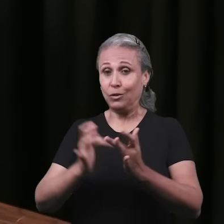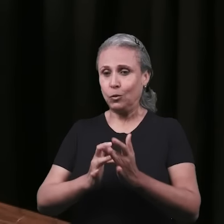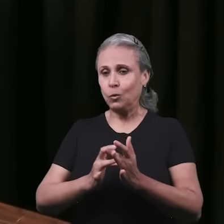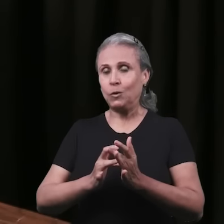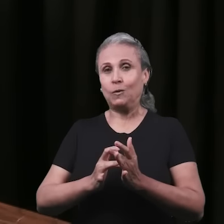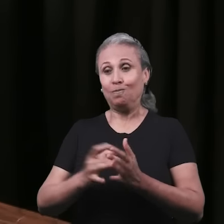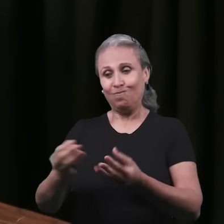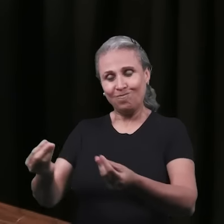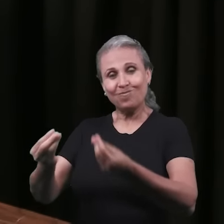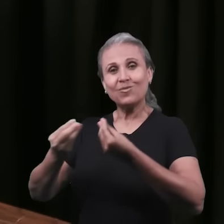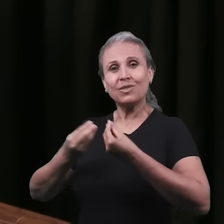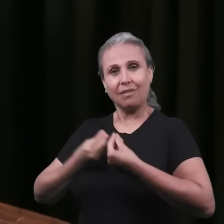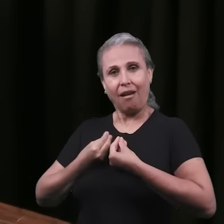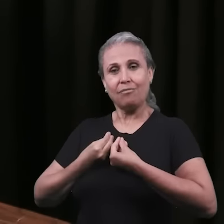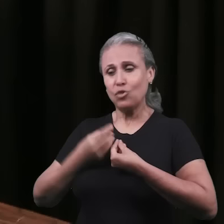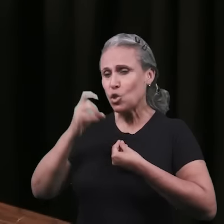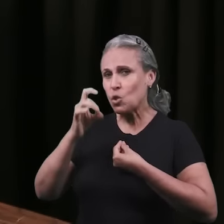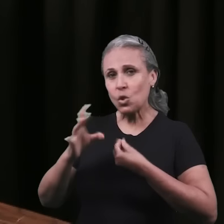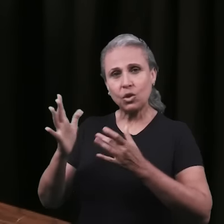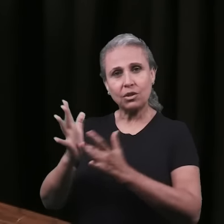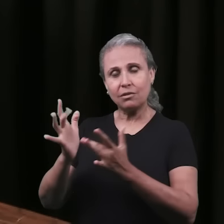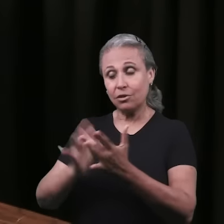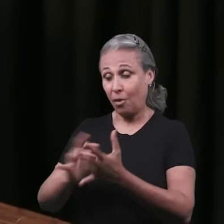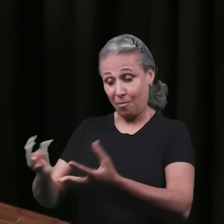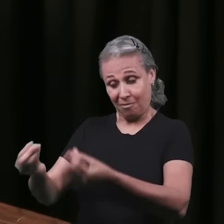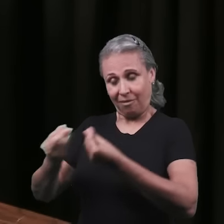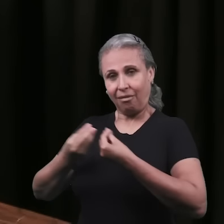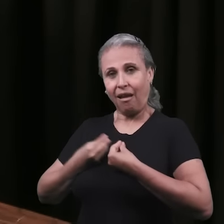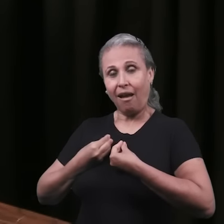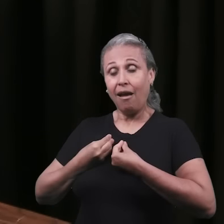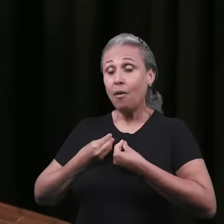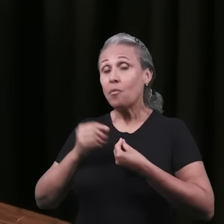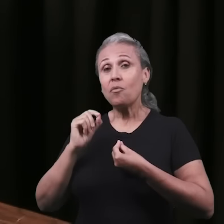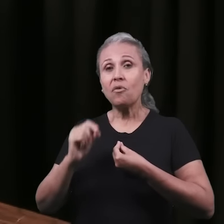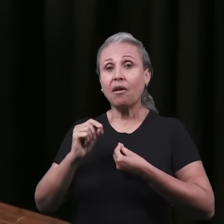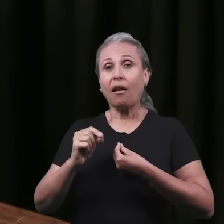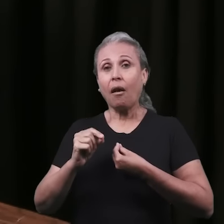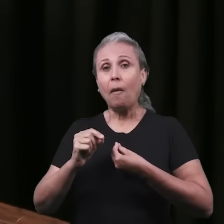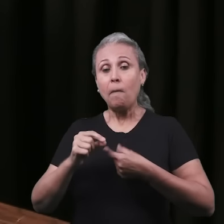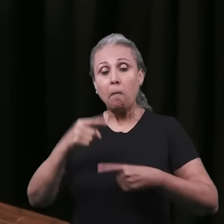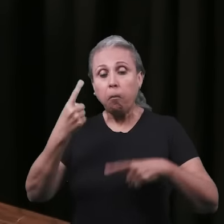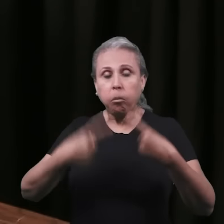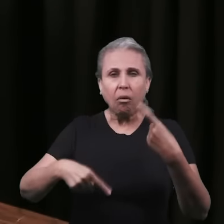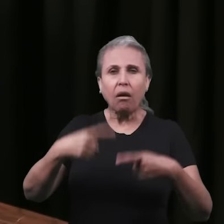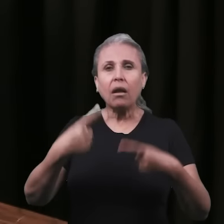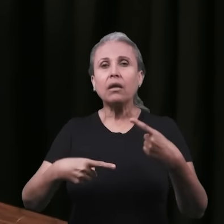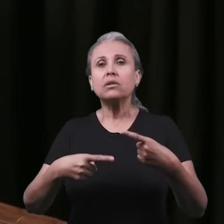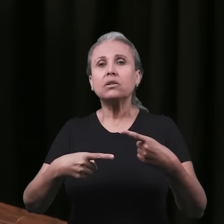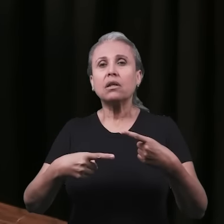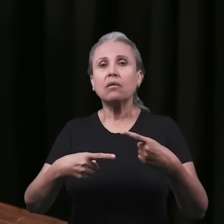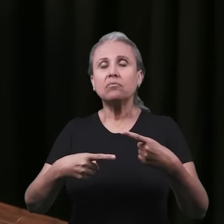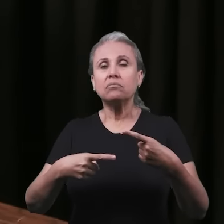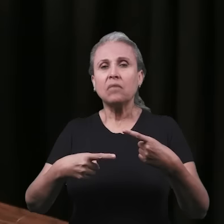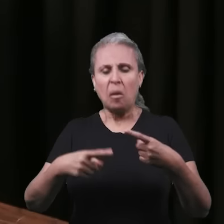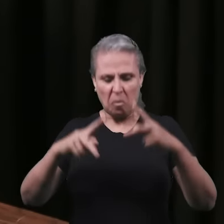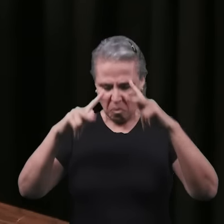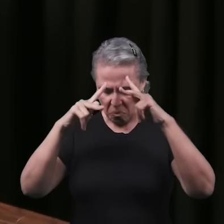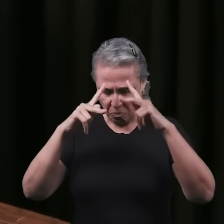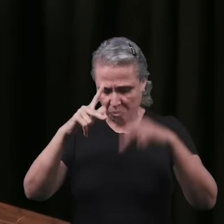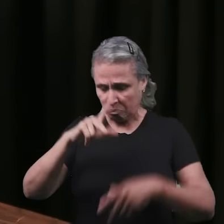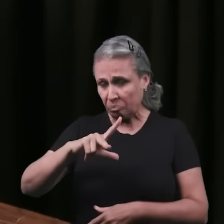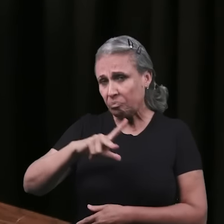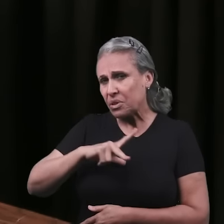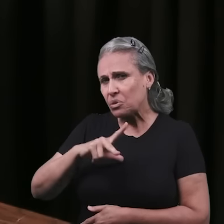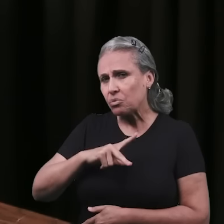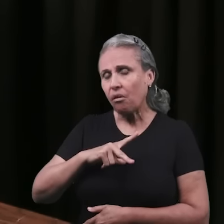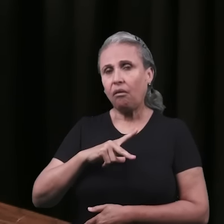só Ele pode nos proporcionar, por questões materiais, questões políticas, brigas pessoais, né? E se abre mão